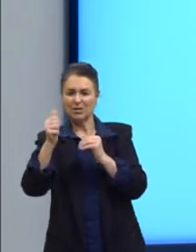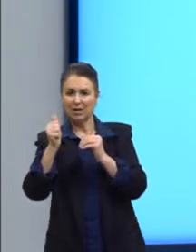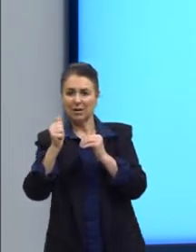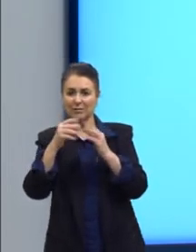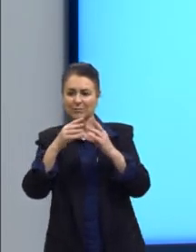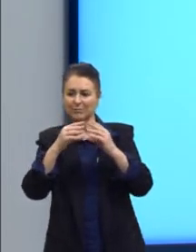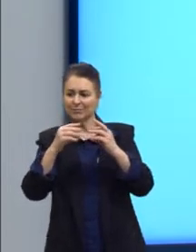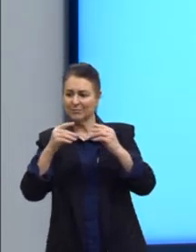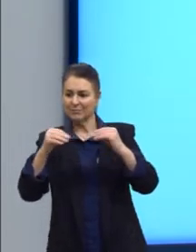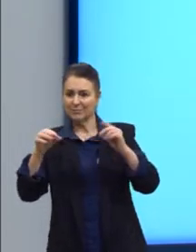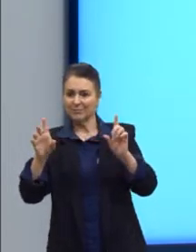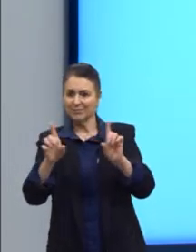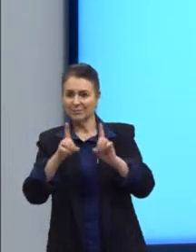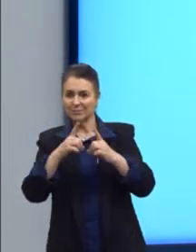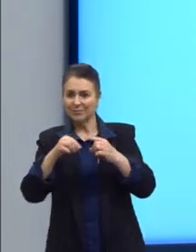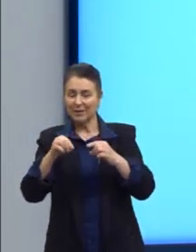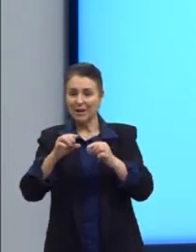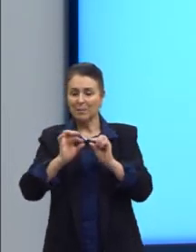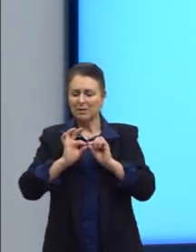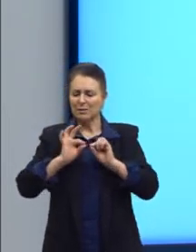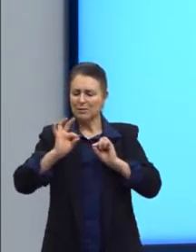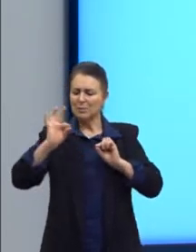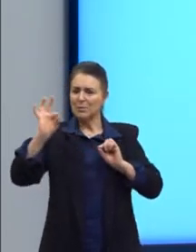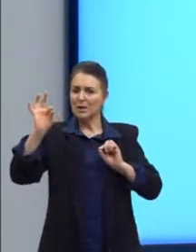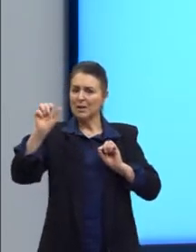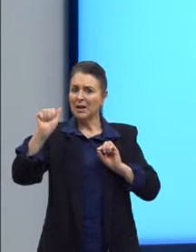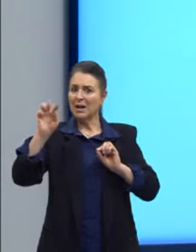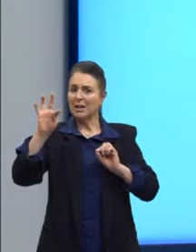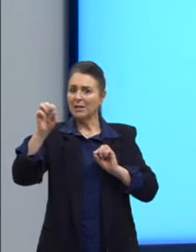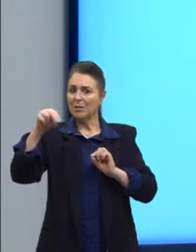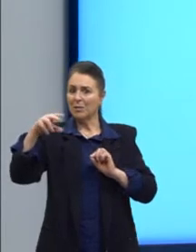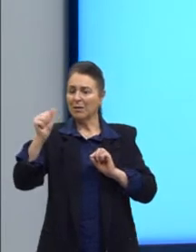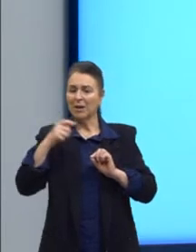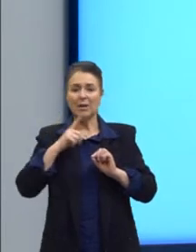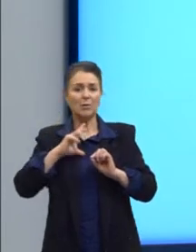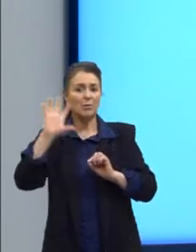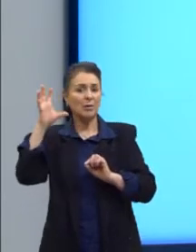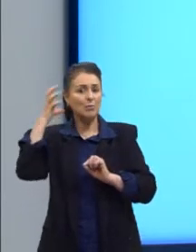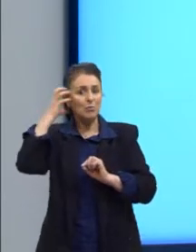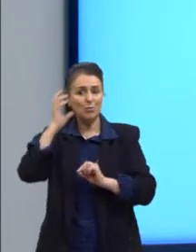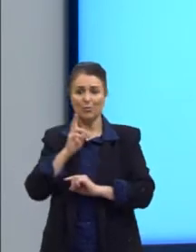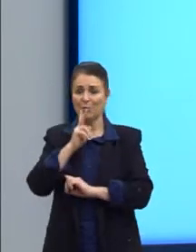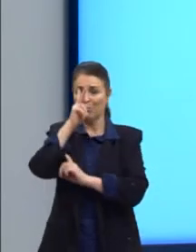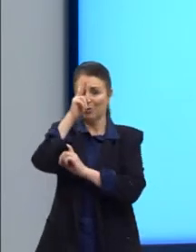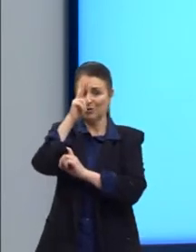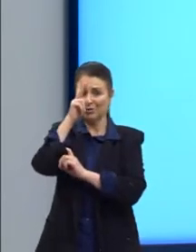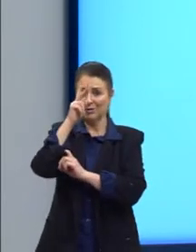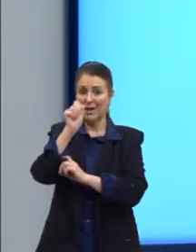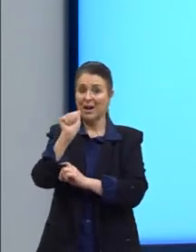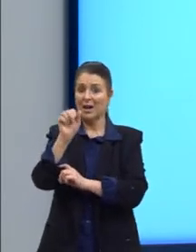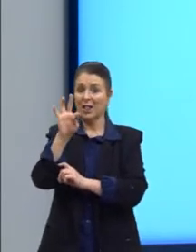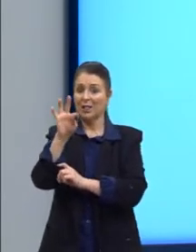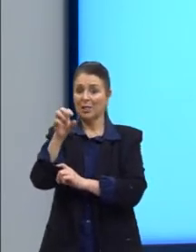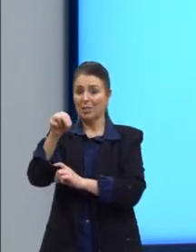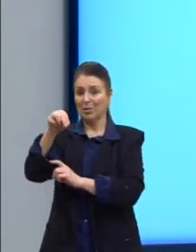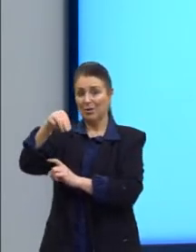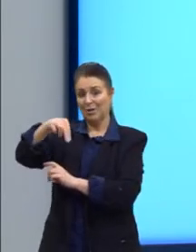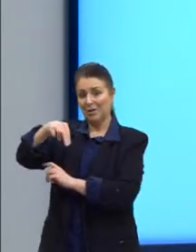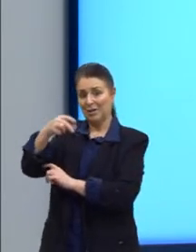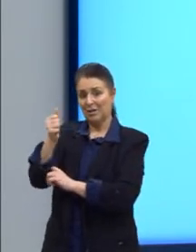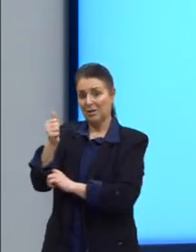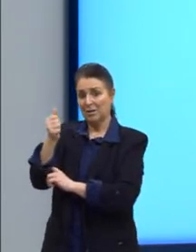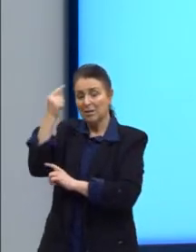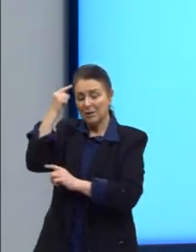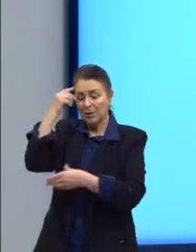longa do que as átonas ou seja do que aquelas que não tem o som de um forte e pensando nisso